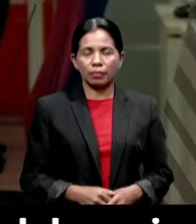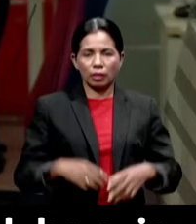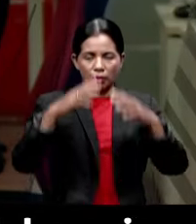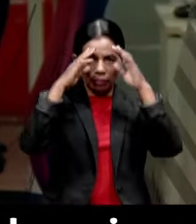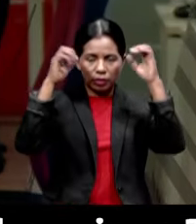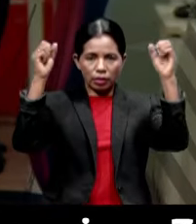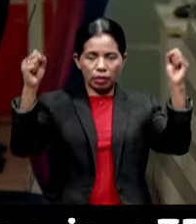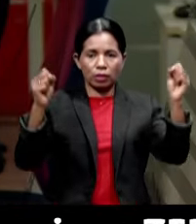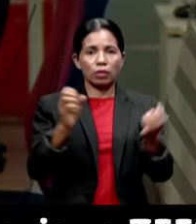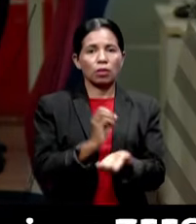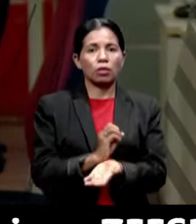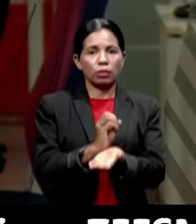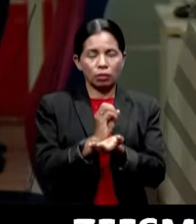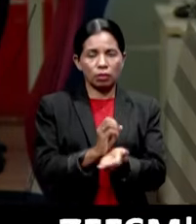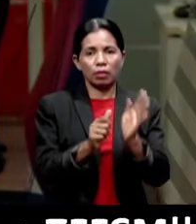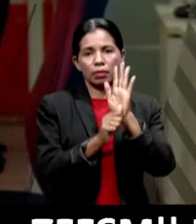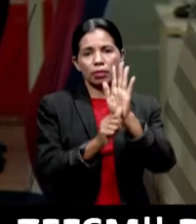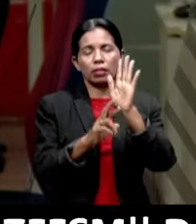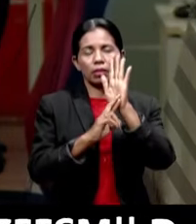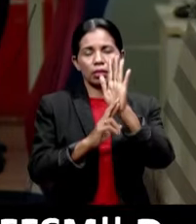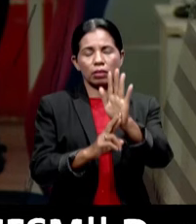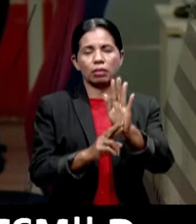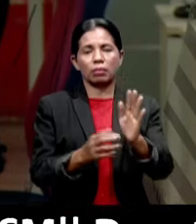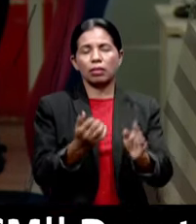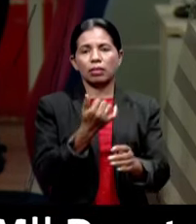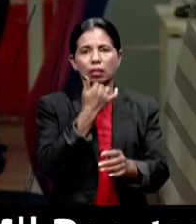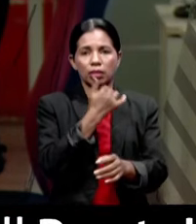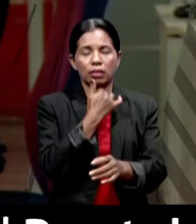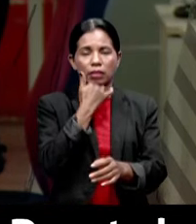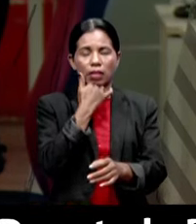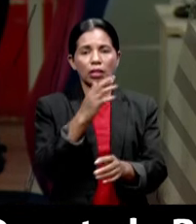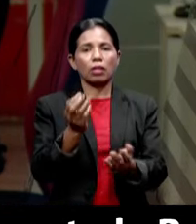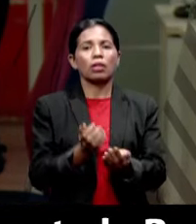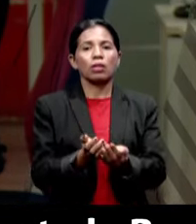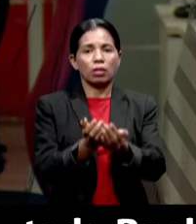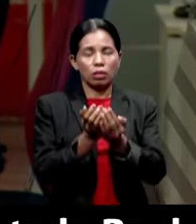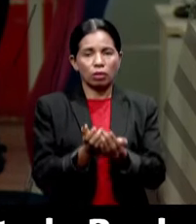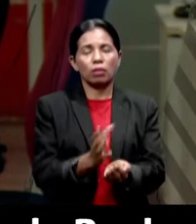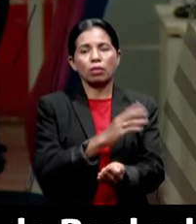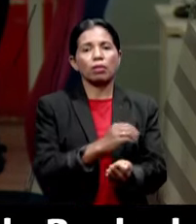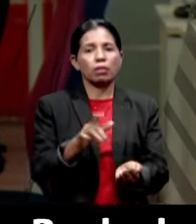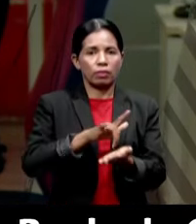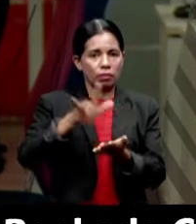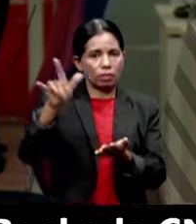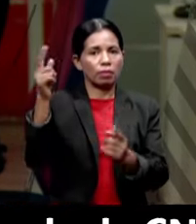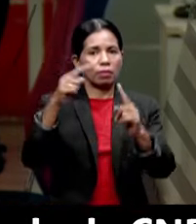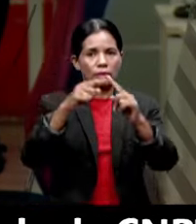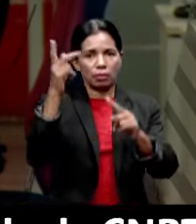Presidente Autoridade Raioa apresenta relatório irregularidade Rohak Solok no avião GSM para